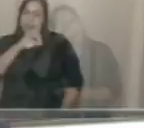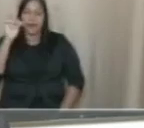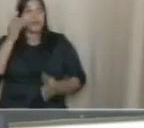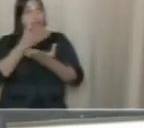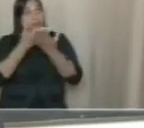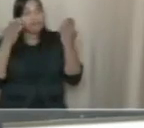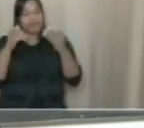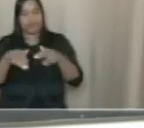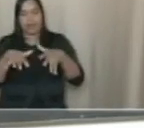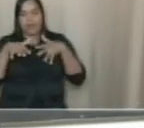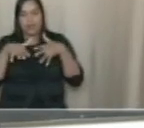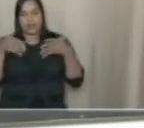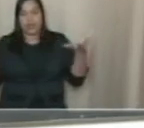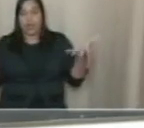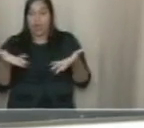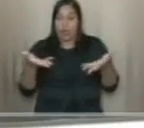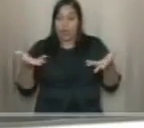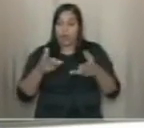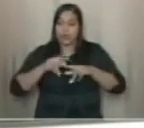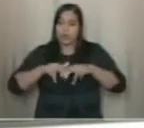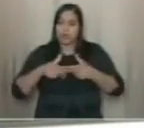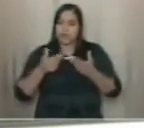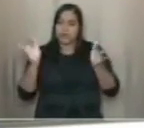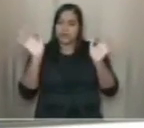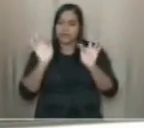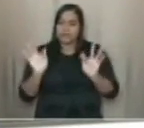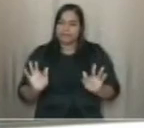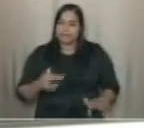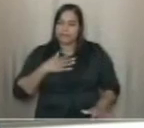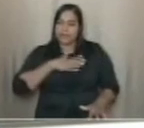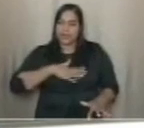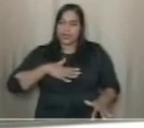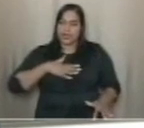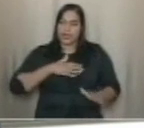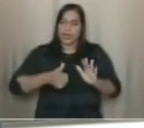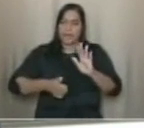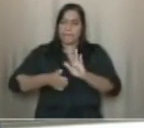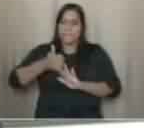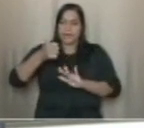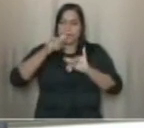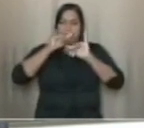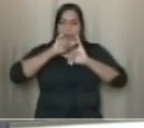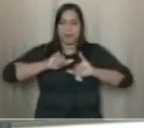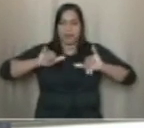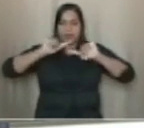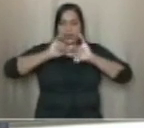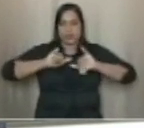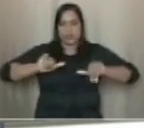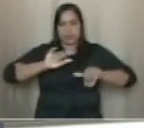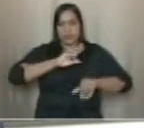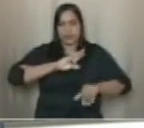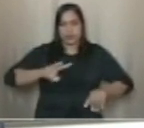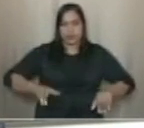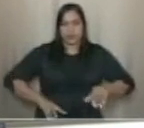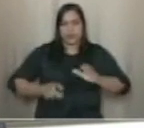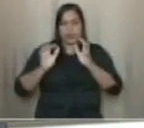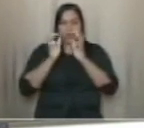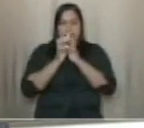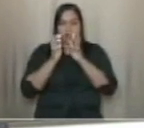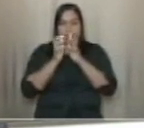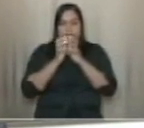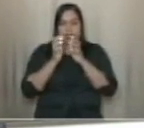daqui para frente ah e hoje é o motivo de bastante alegria onde eu faço meu primeiro pronunciamento como vereador do Recife